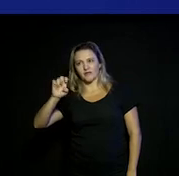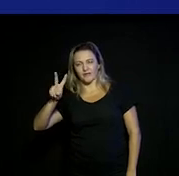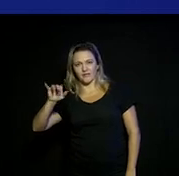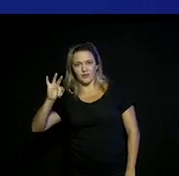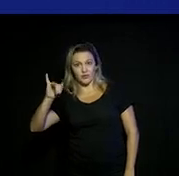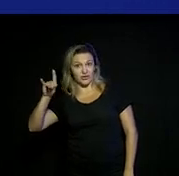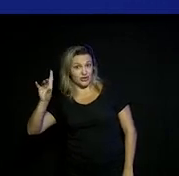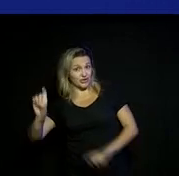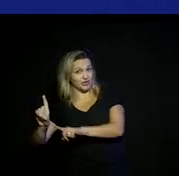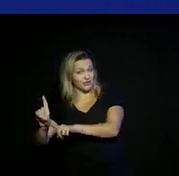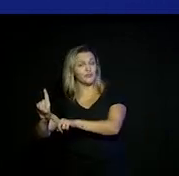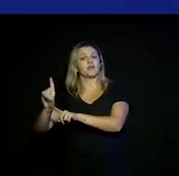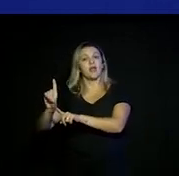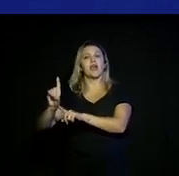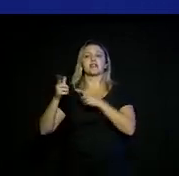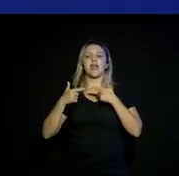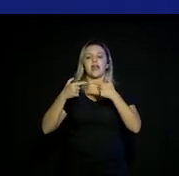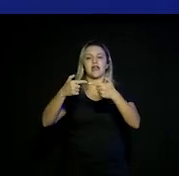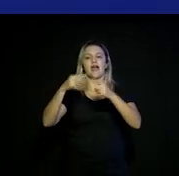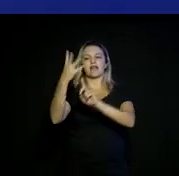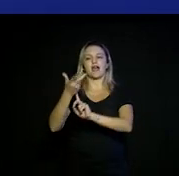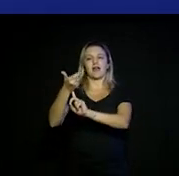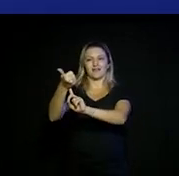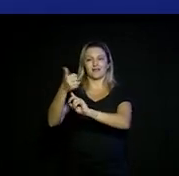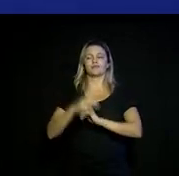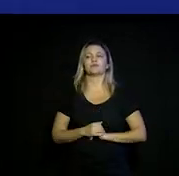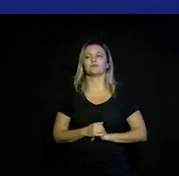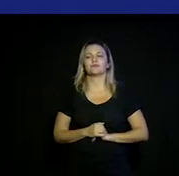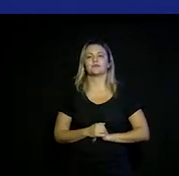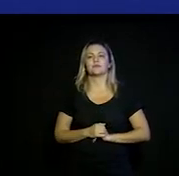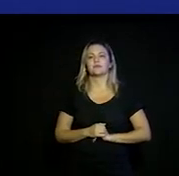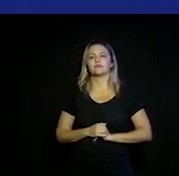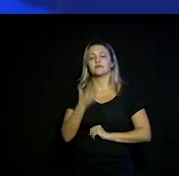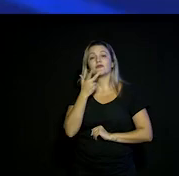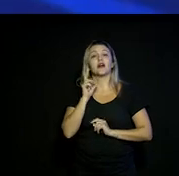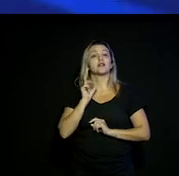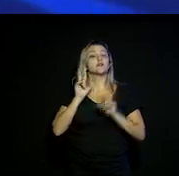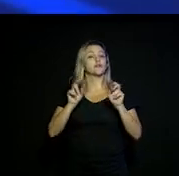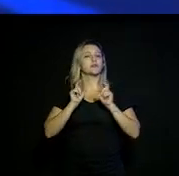Guerra da Arte, ele diz o seguinte: que é preferível